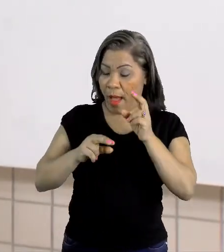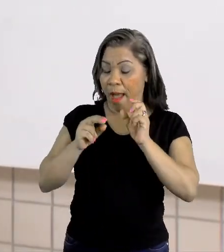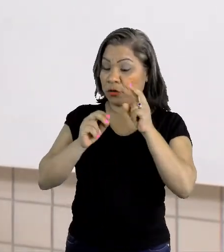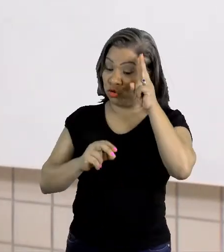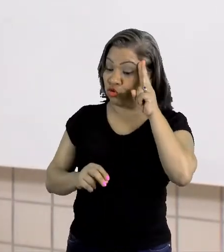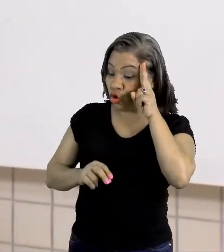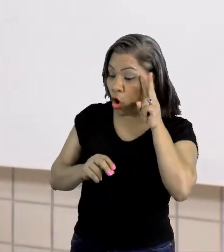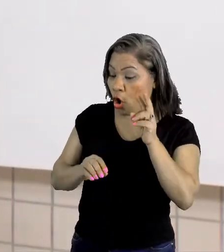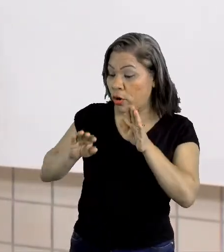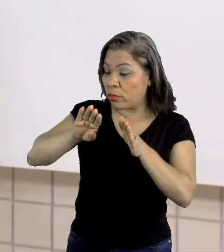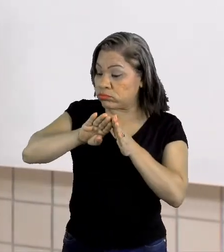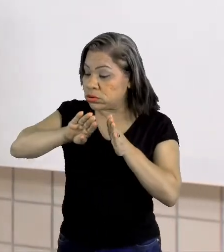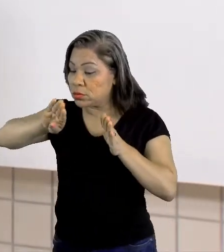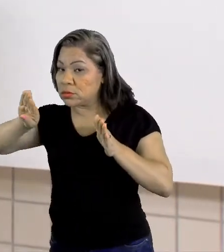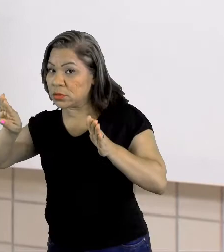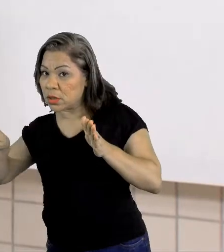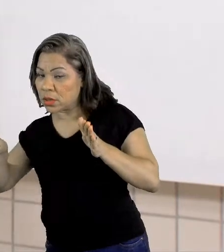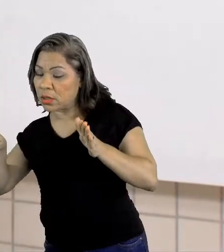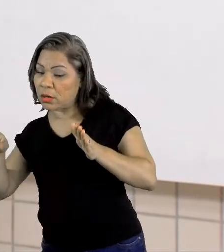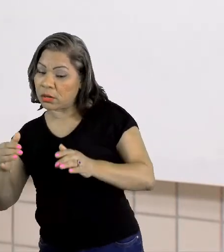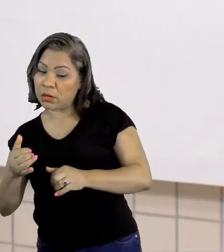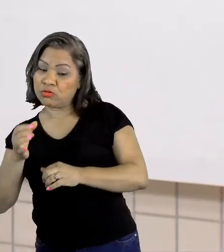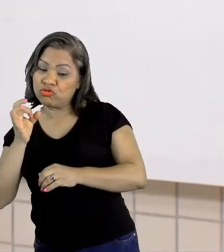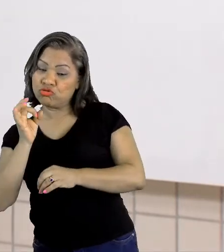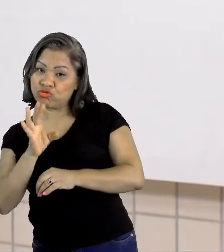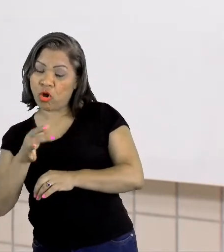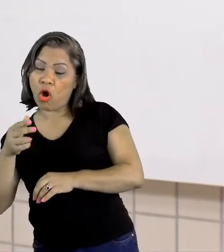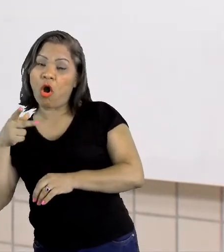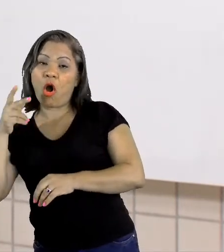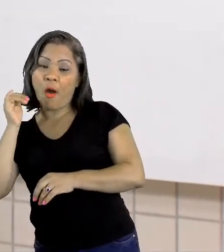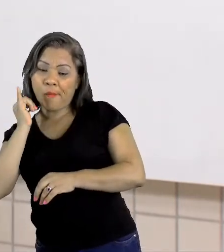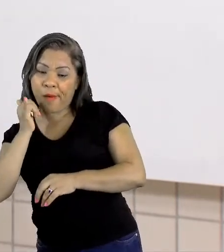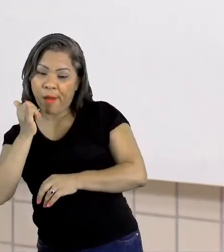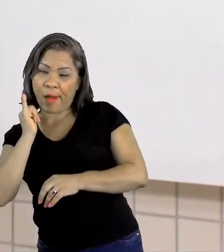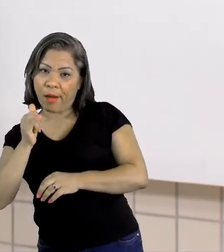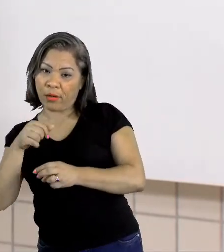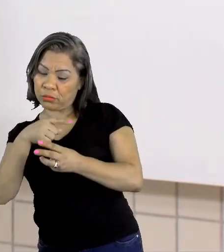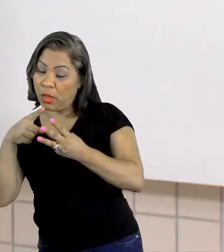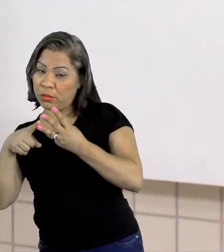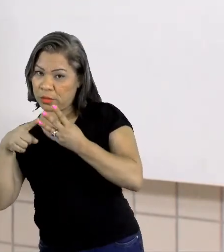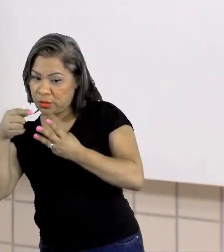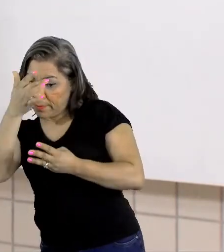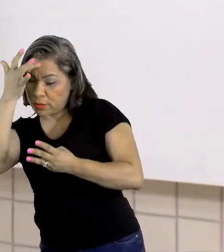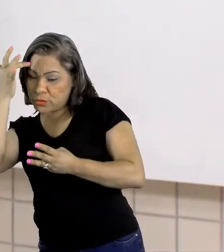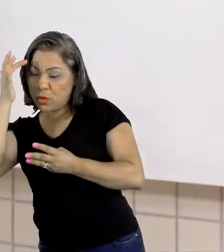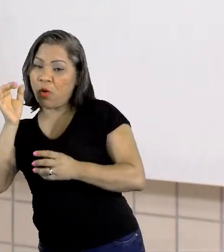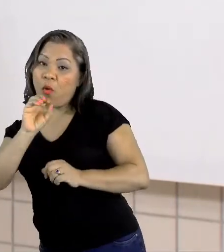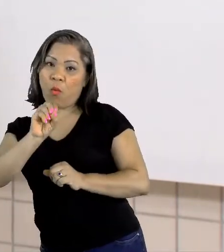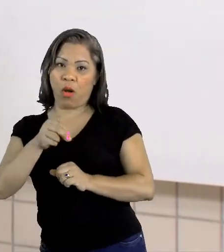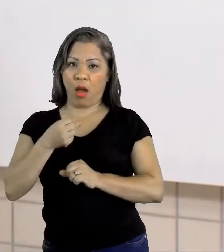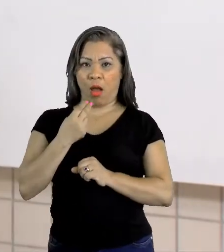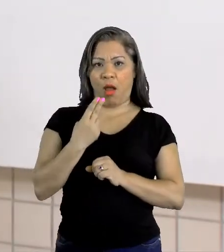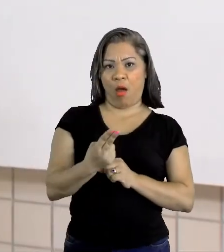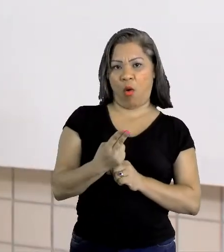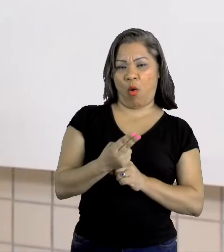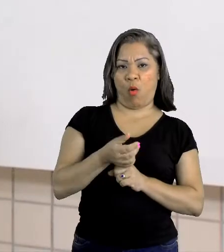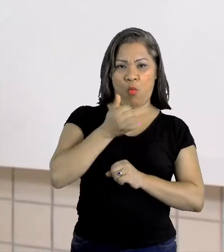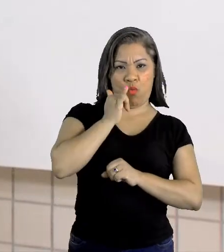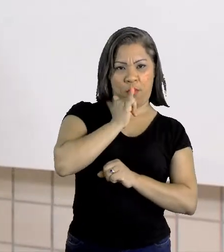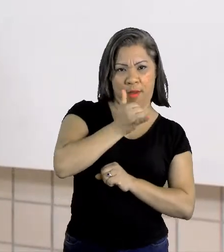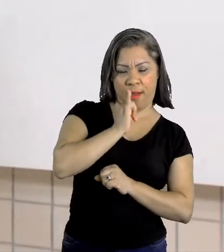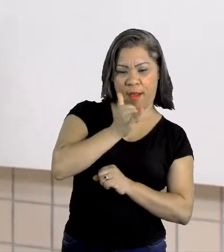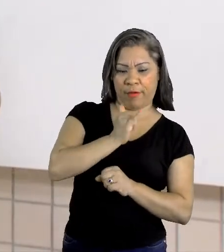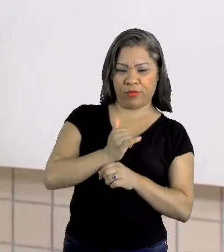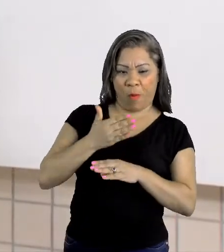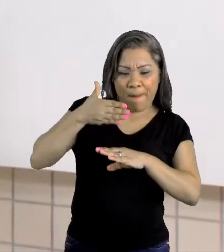ali contando, então ele é uma terceira pessoa, ou esse narrador está participando da